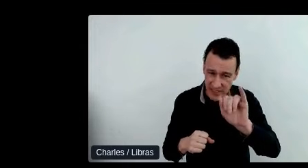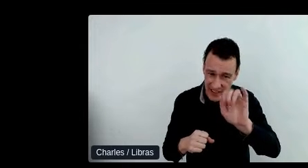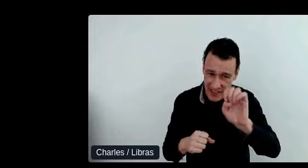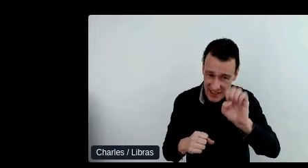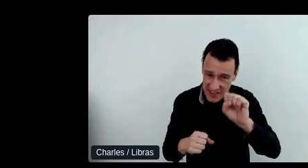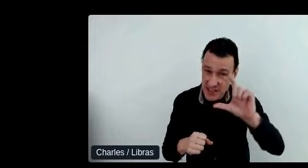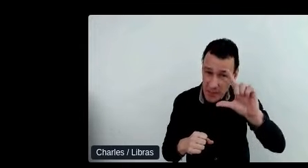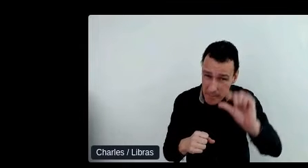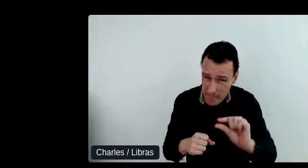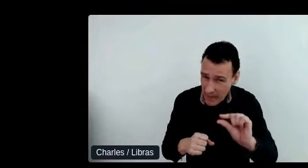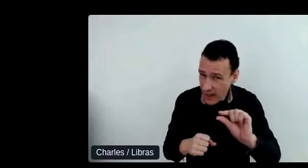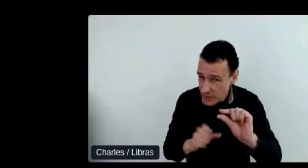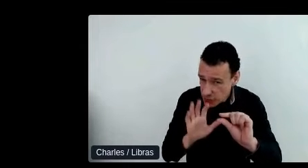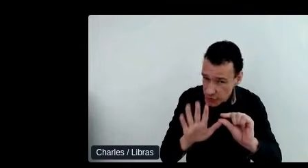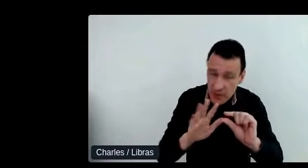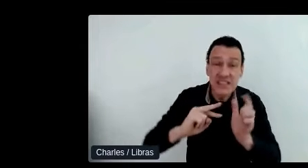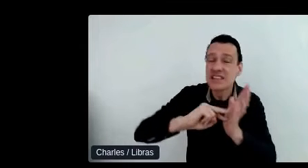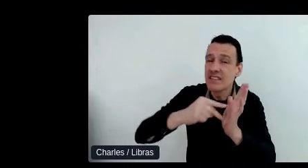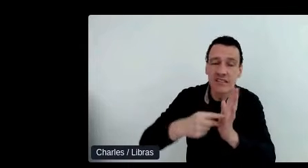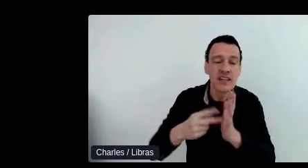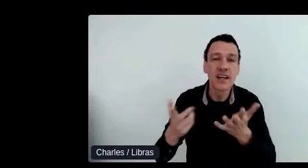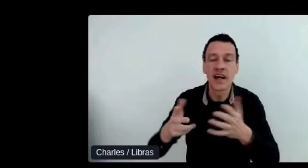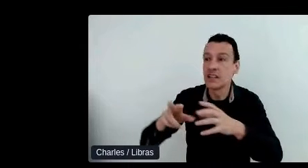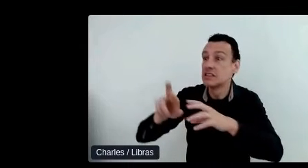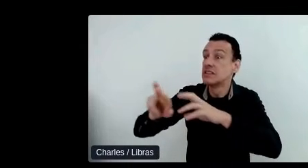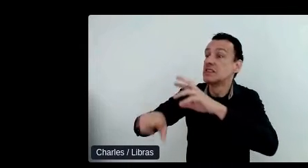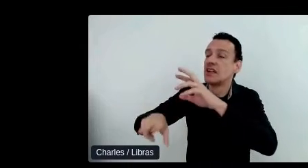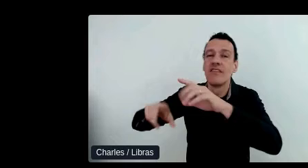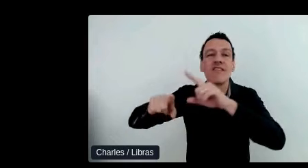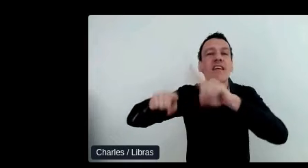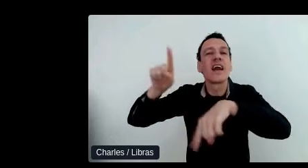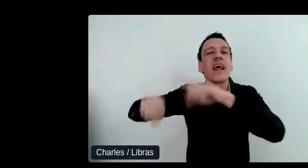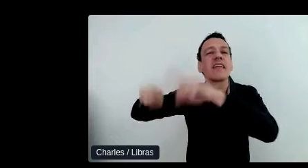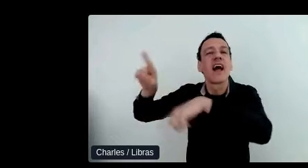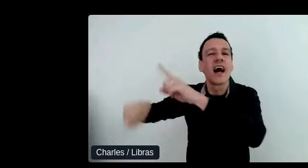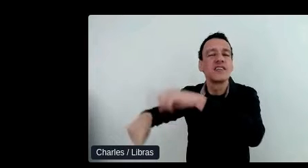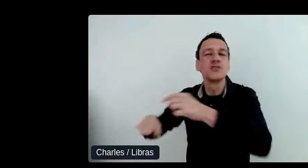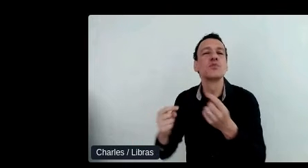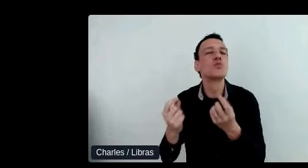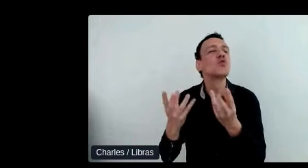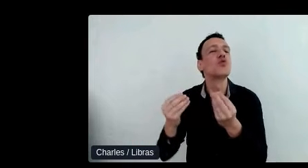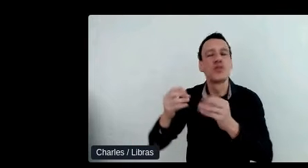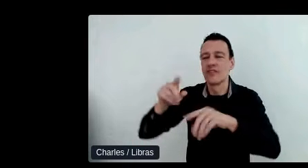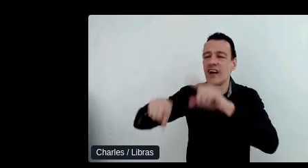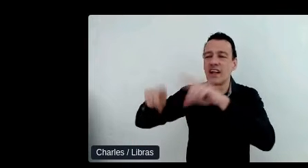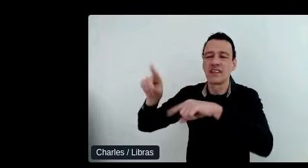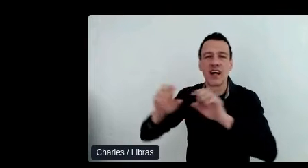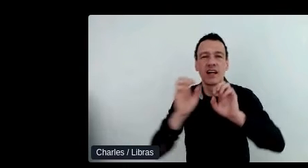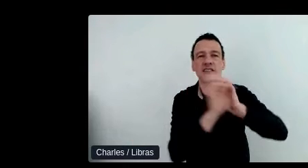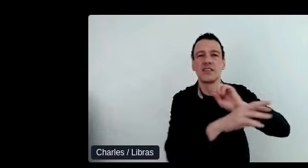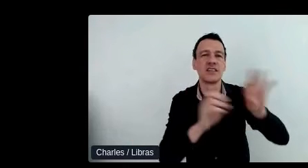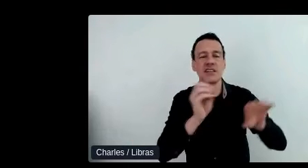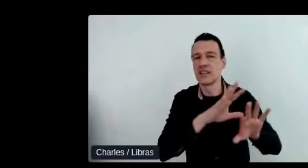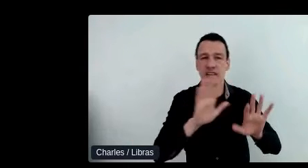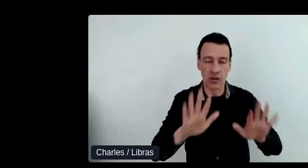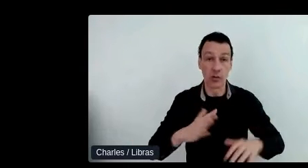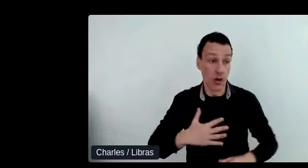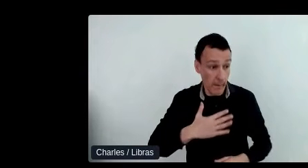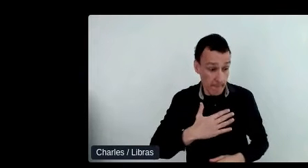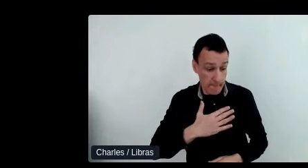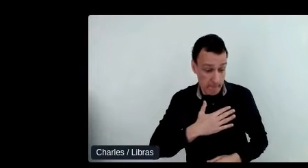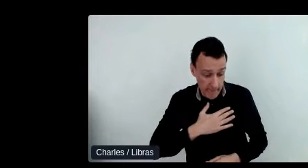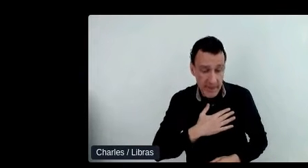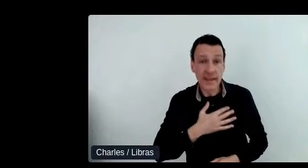tem variedade. Ou seja, a minha realidade só apresenta uma coisa. Ela